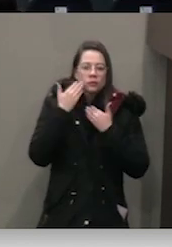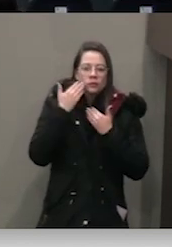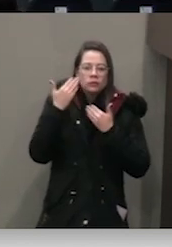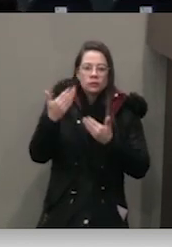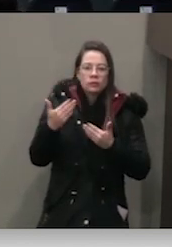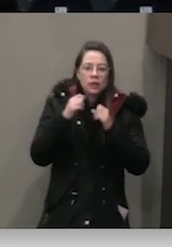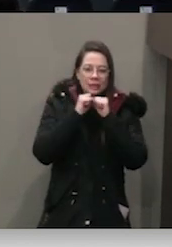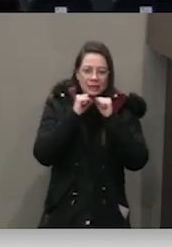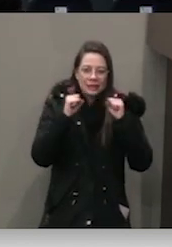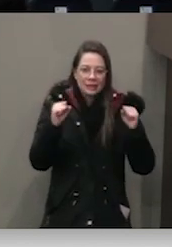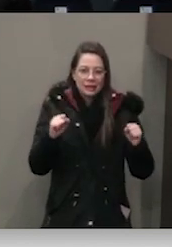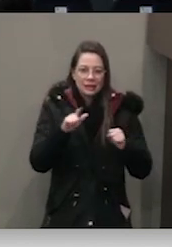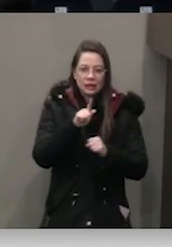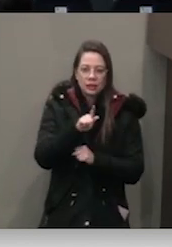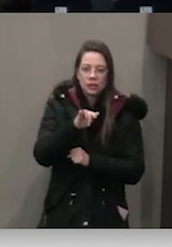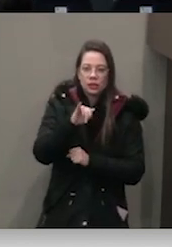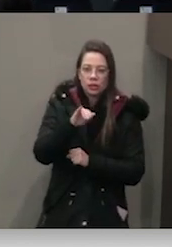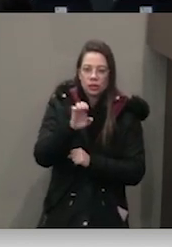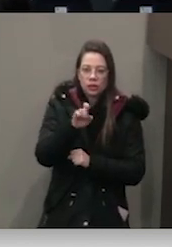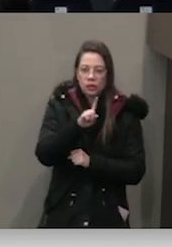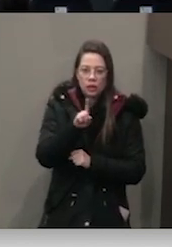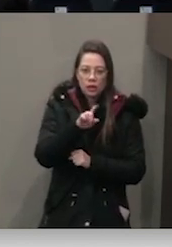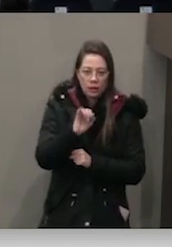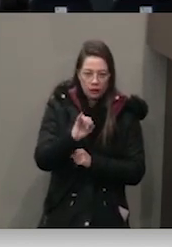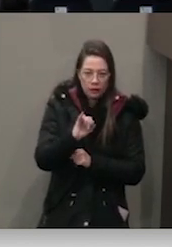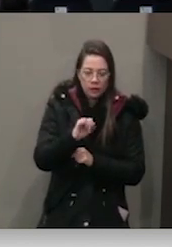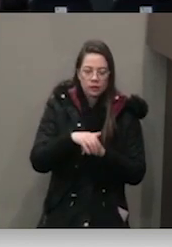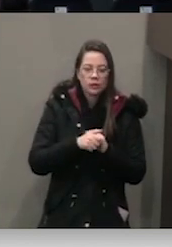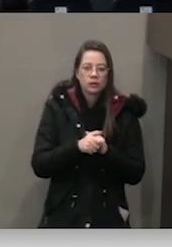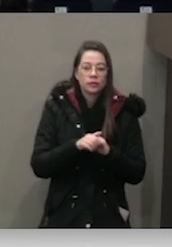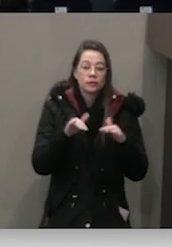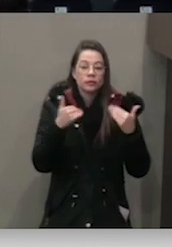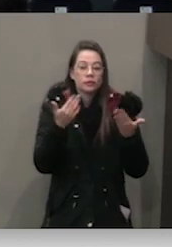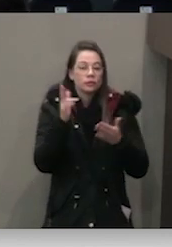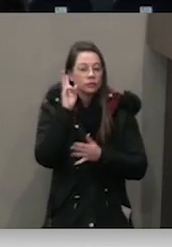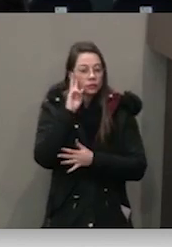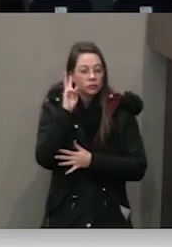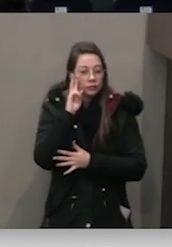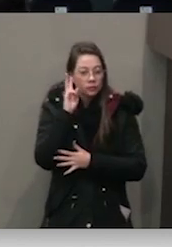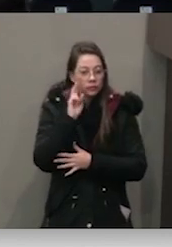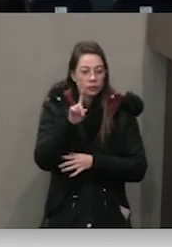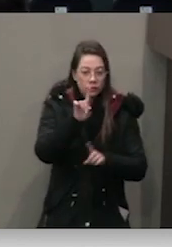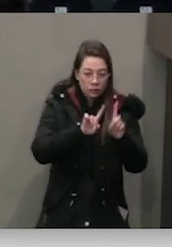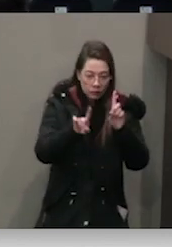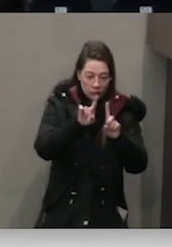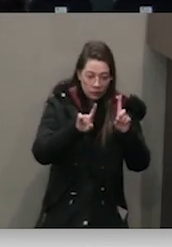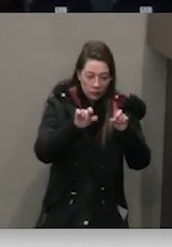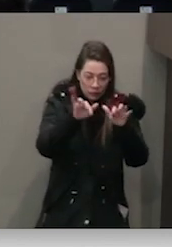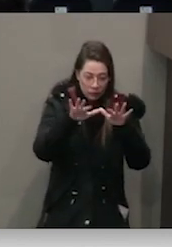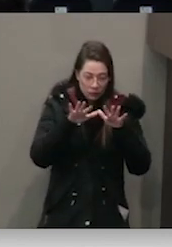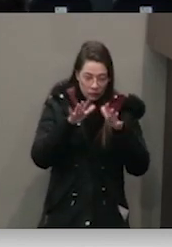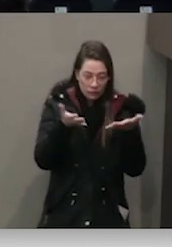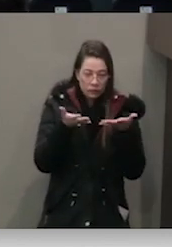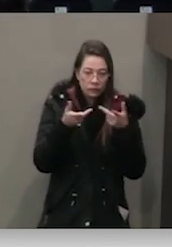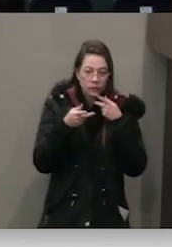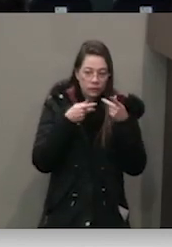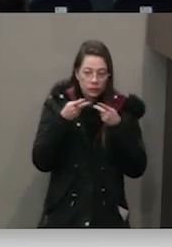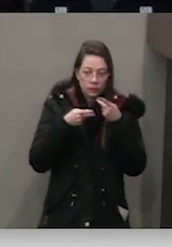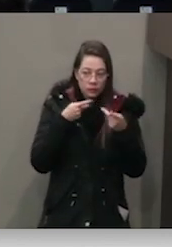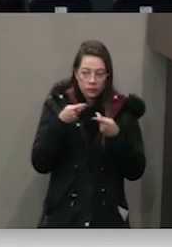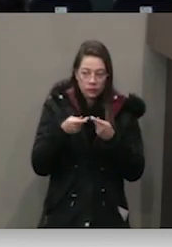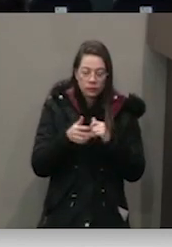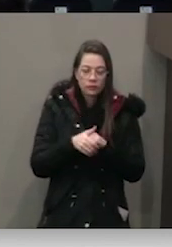Obrigada, secretário Diese. Então, lembrando, se alguém da plateia quer se